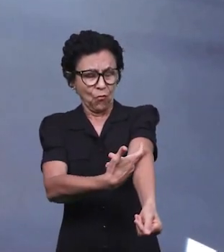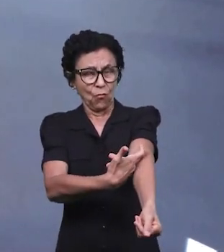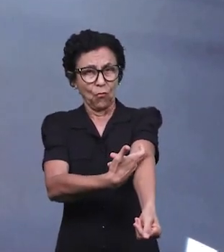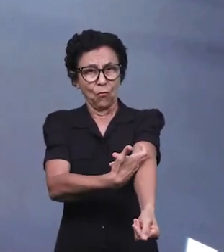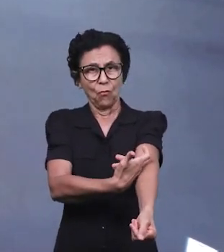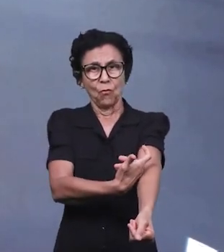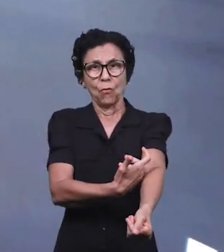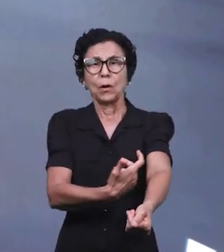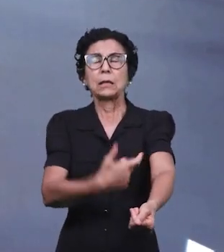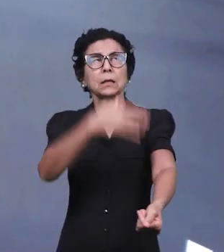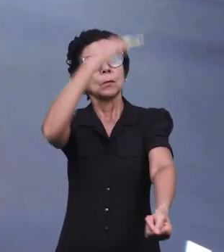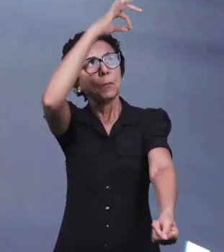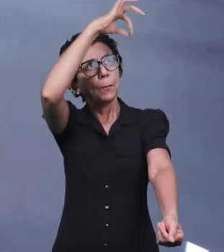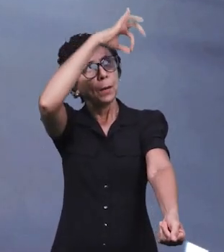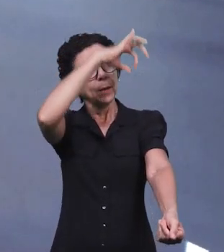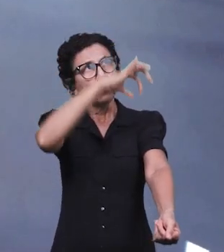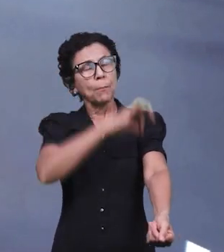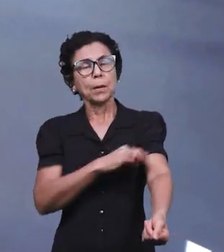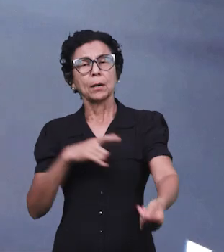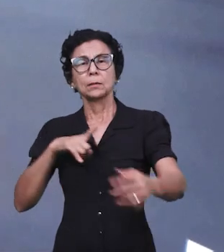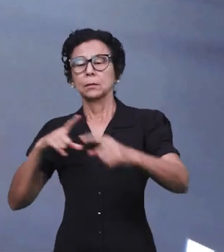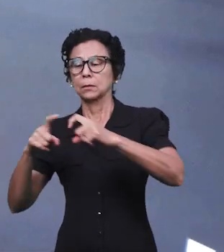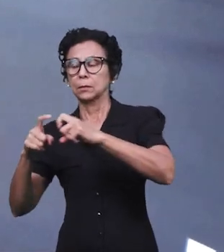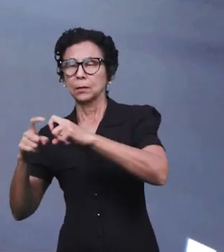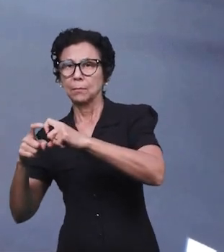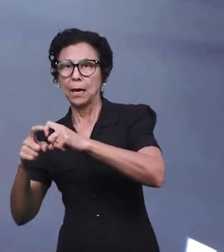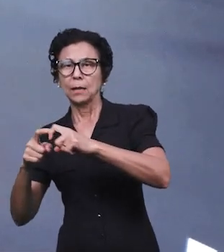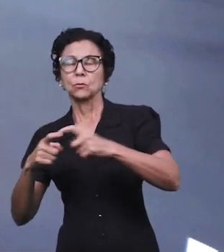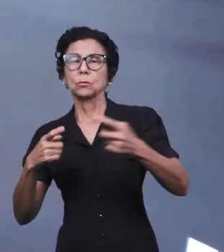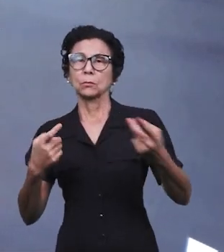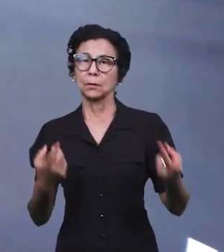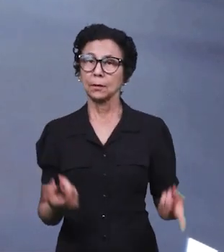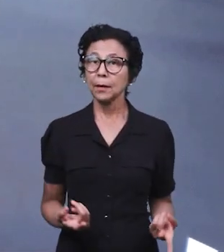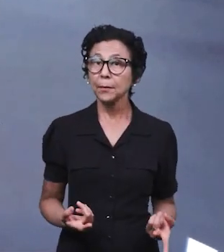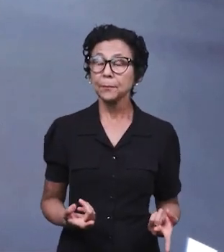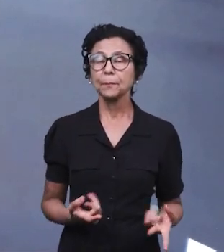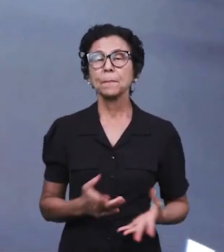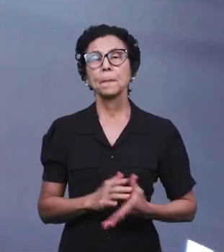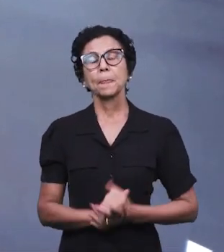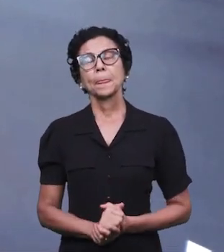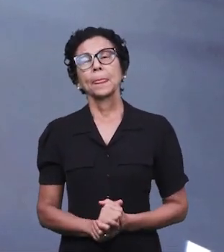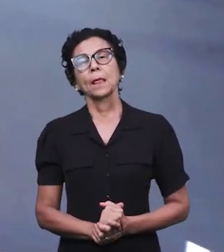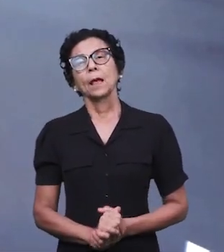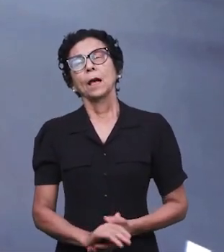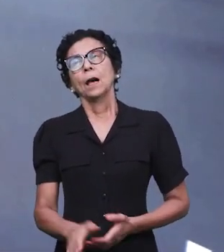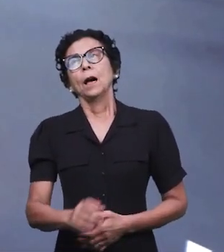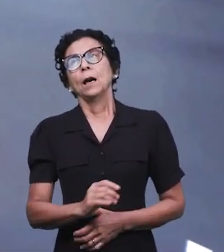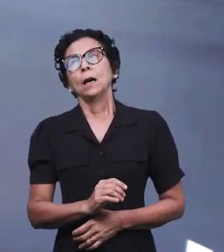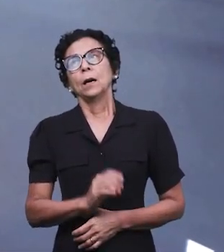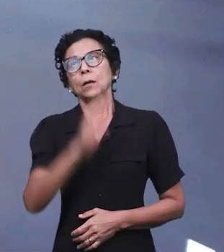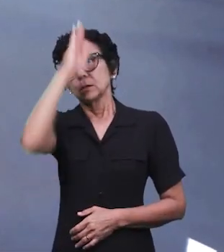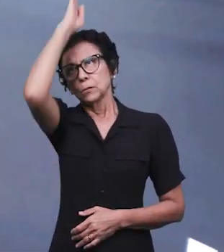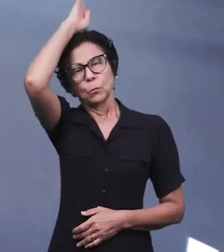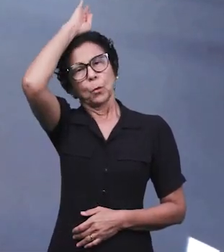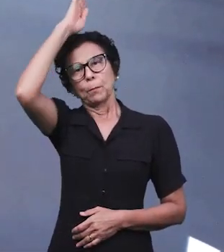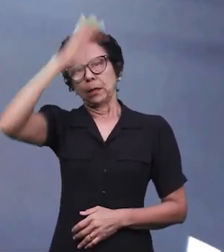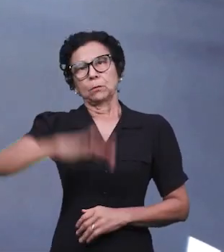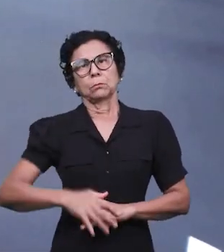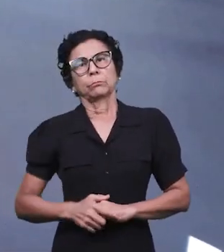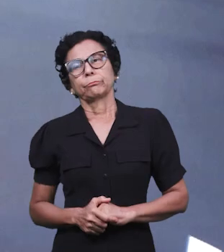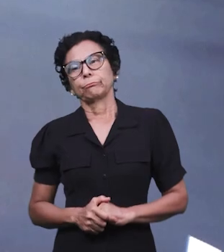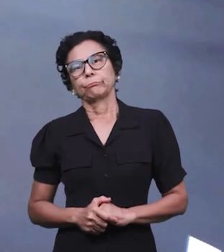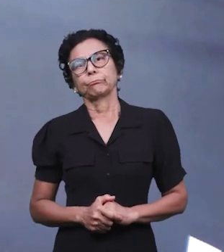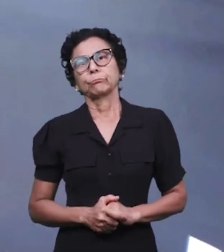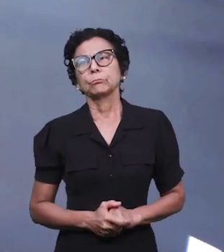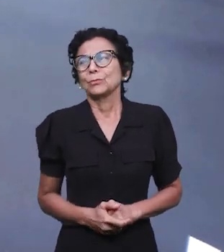enfermeiro, um técnico para fazer isso. Então, quando nós chamamos o bombeiro? Quando nós falamos trauma. Então, as pessoas que estão assistindo podem até